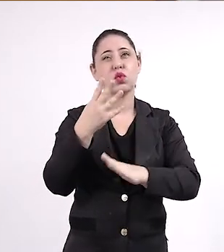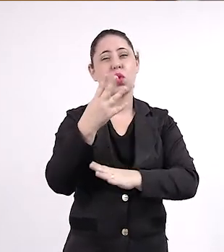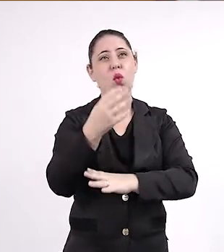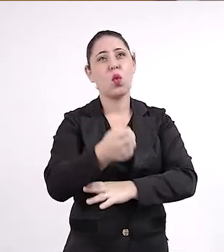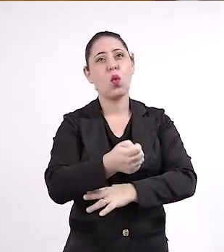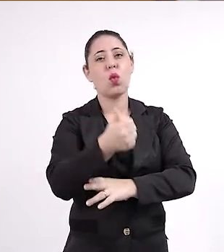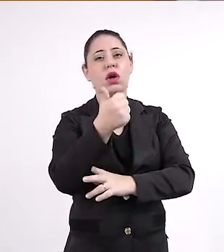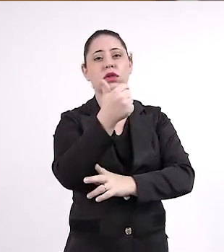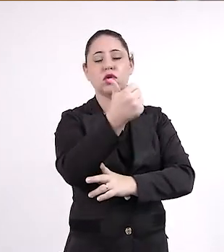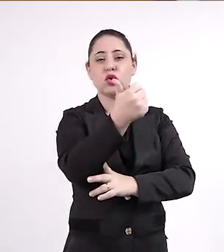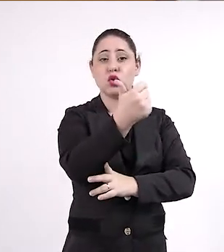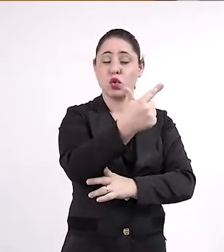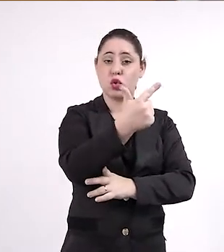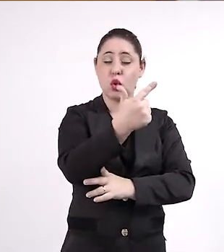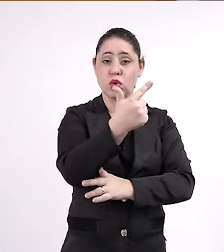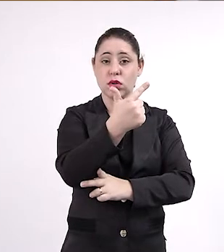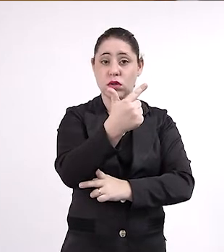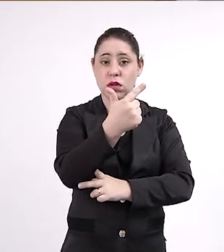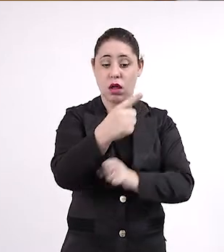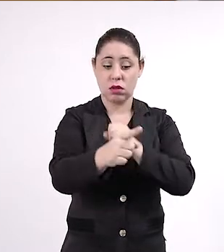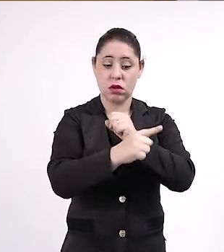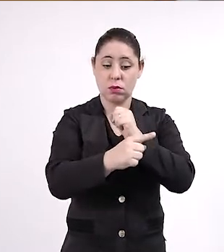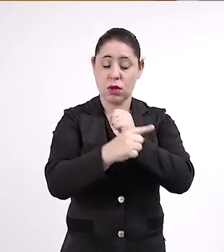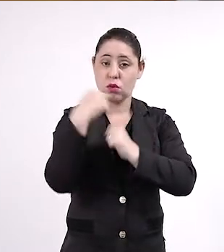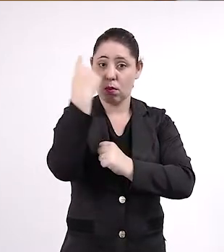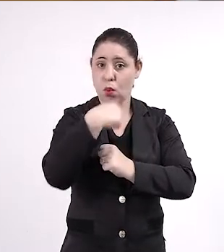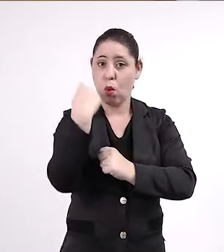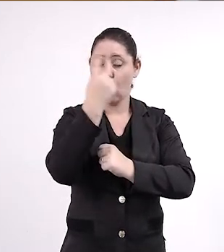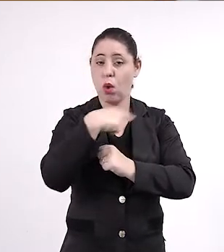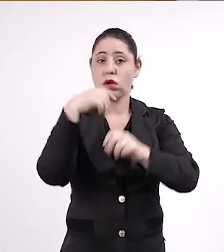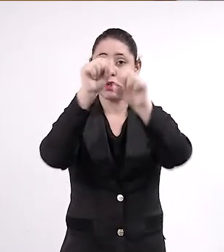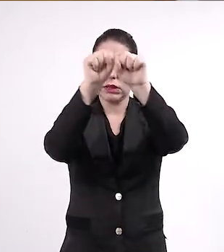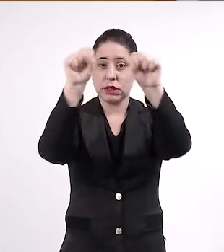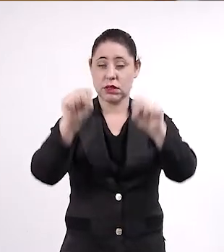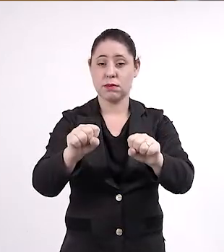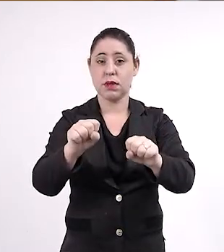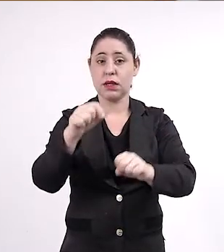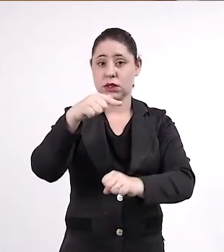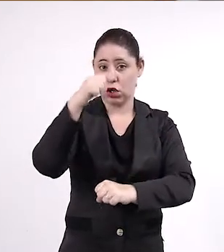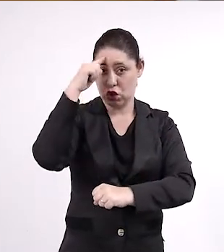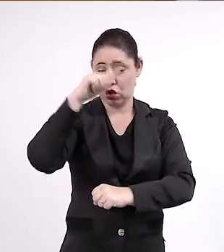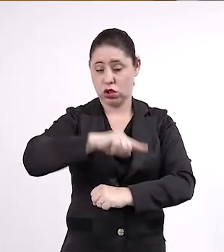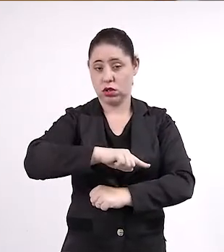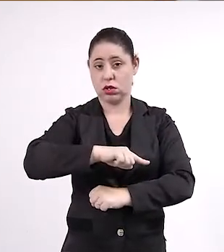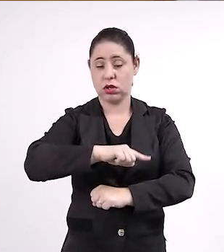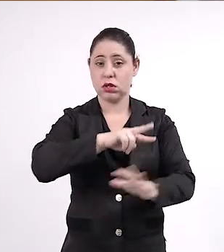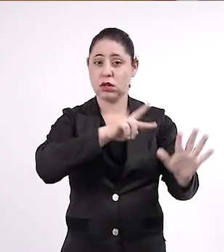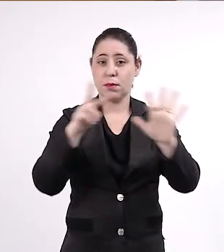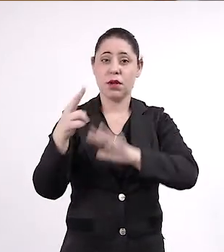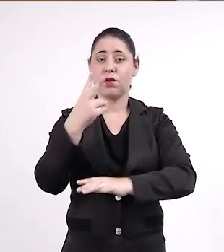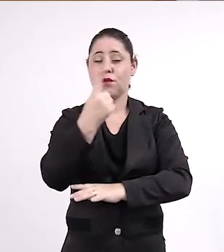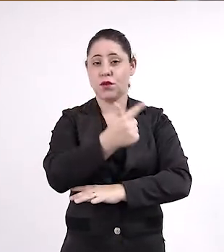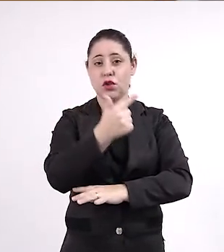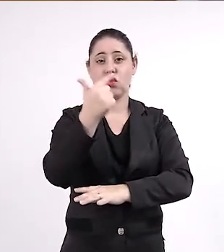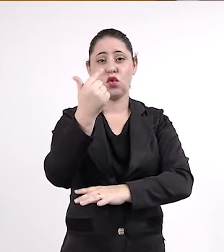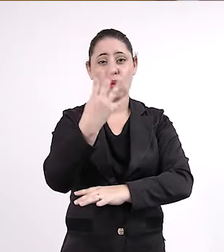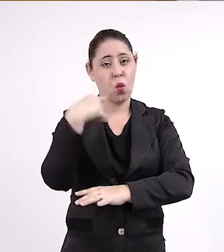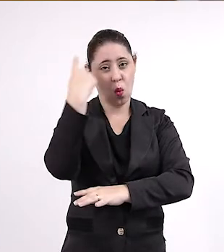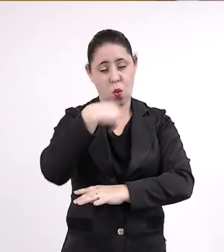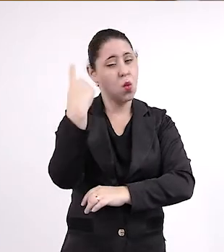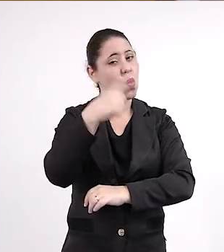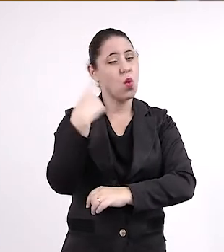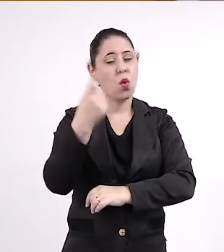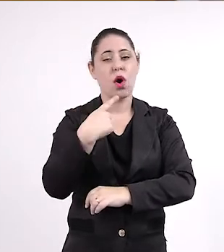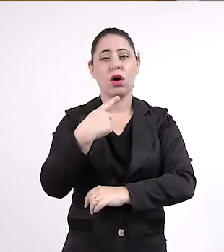ideia, de quase 12 atendimentos por hora, considerando que a plataforma funciona 7 dias na semana, 24 horas